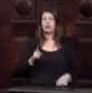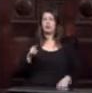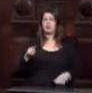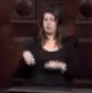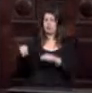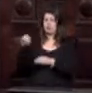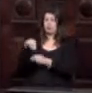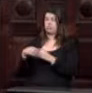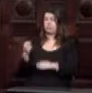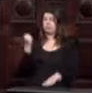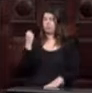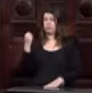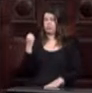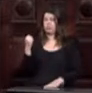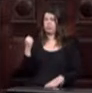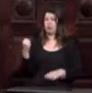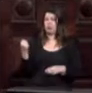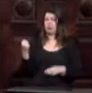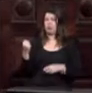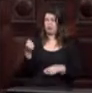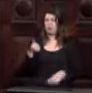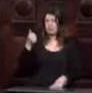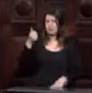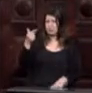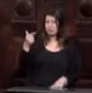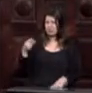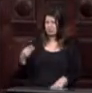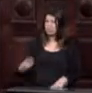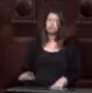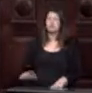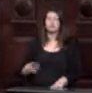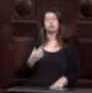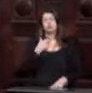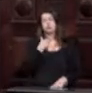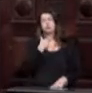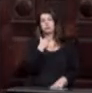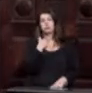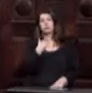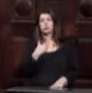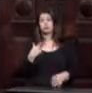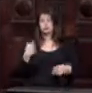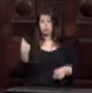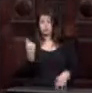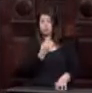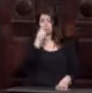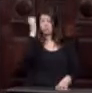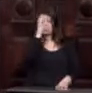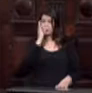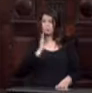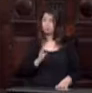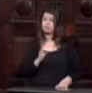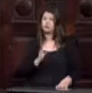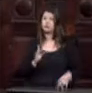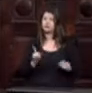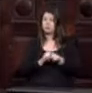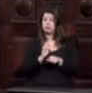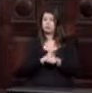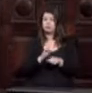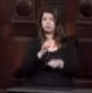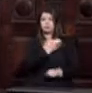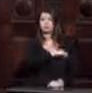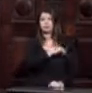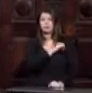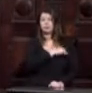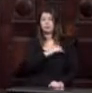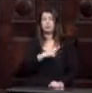de poderes de primeira, segunda, terceira categoria. O Brasil, e o Estado do Rio de